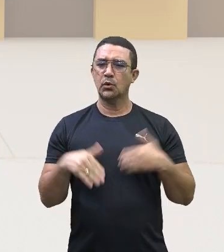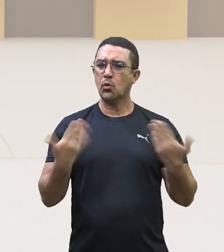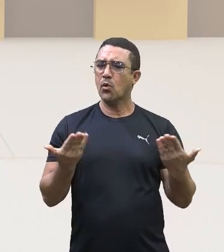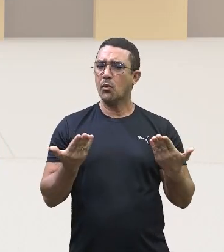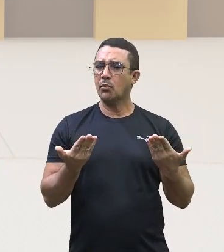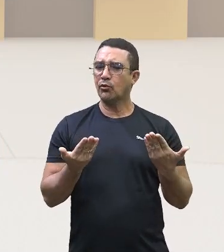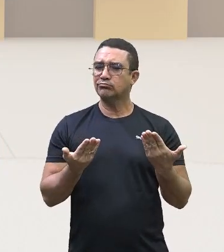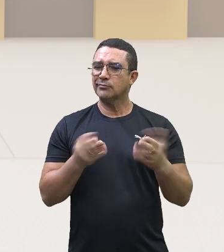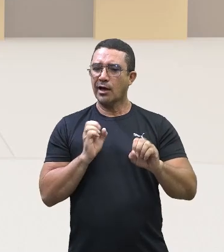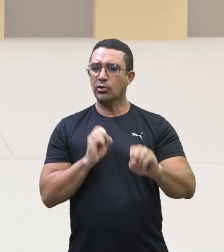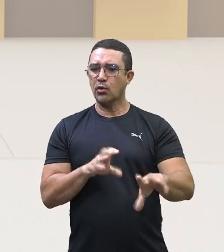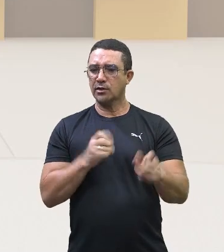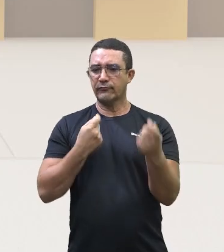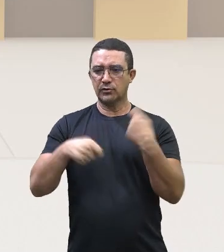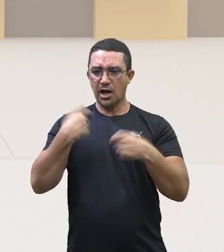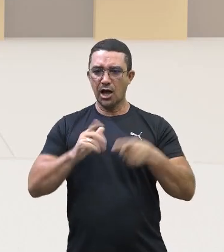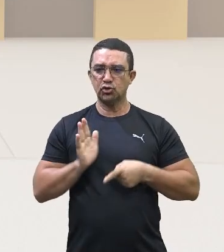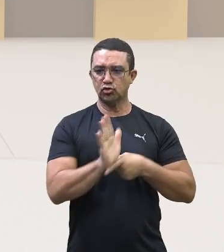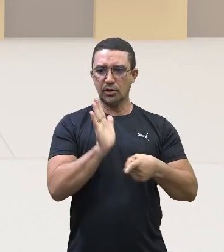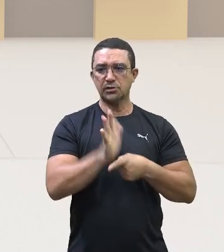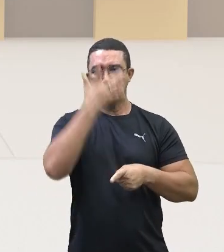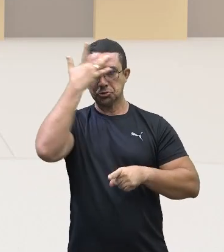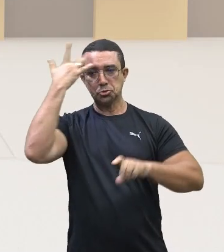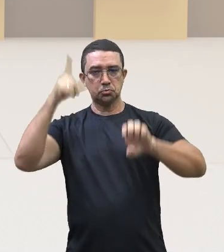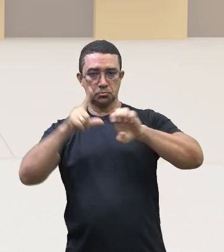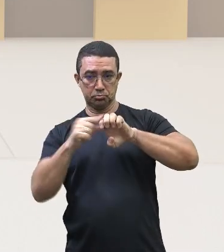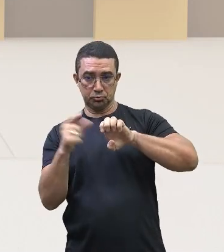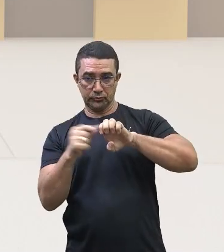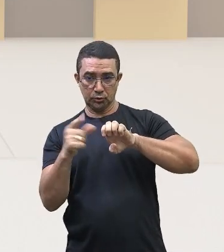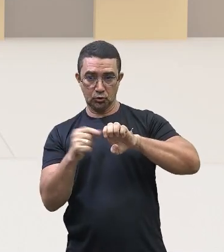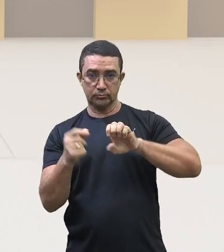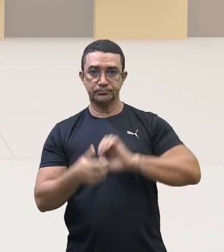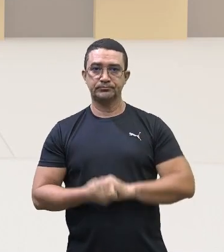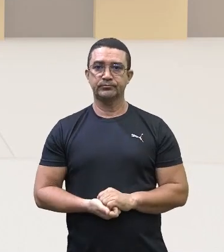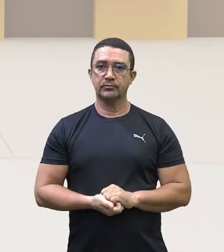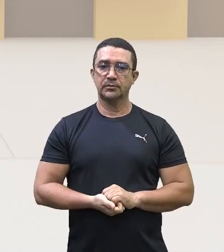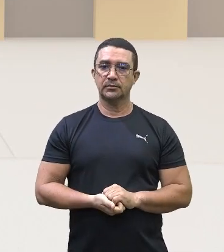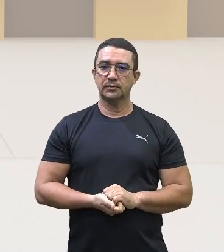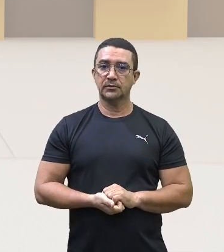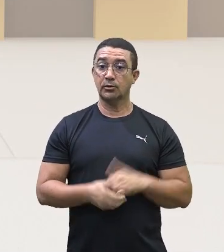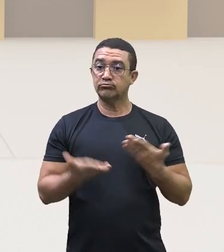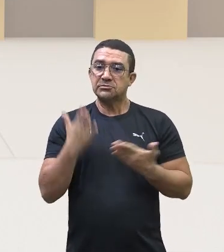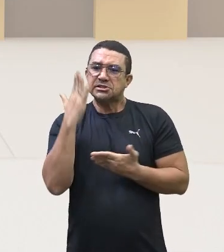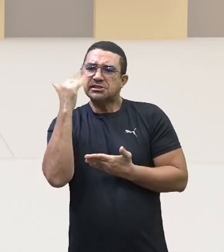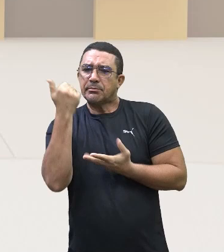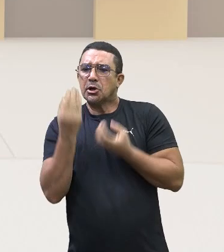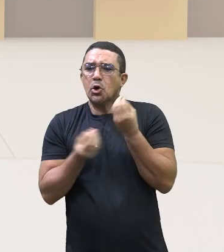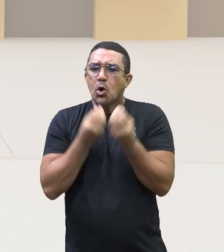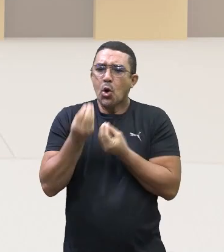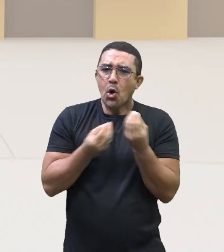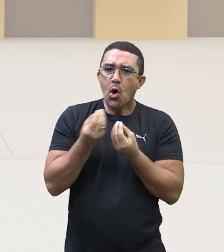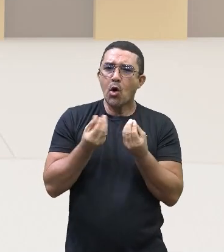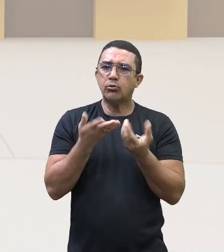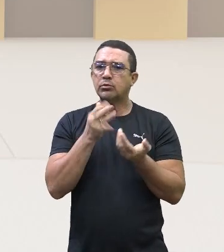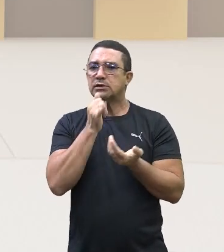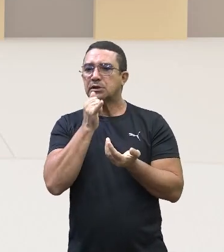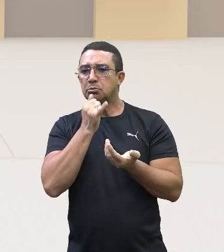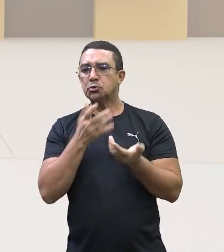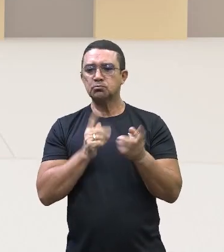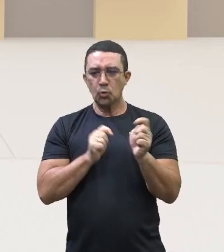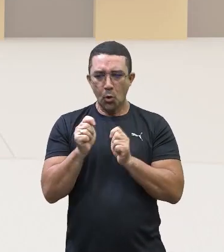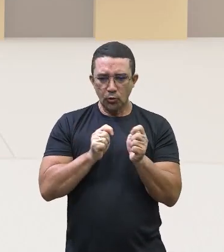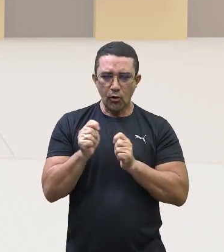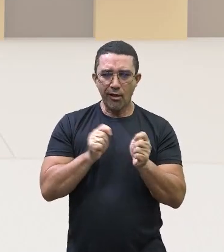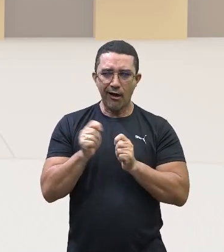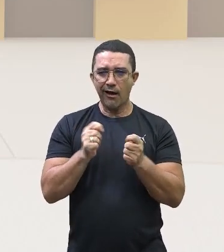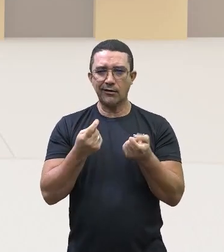educação financeira vai ajudar os nossos empreendedores. Olha só, nós temos então saber como criar e manter um orçamento, controlar fluxo